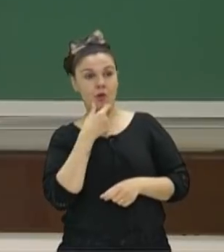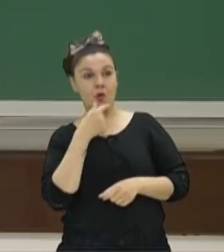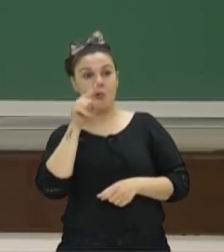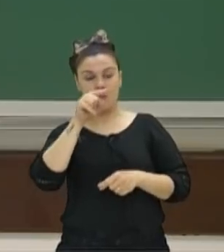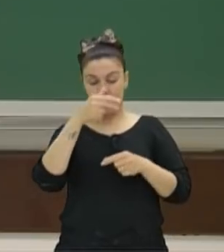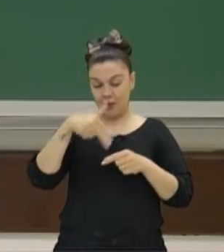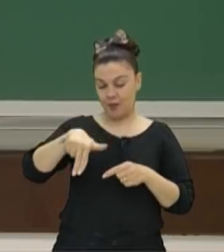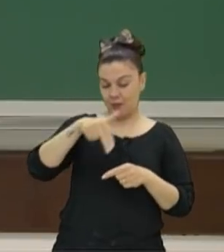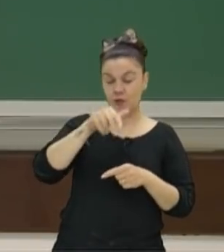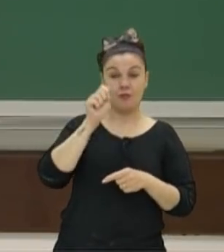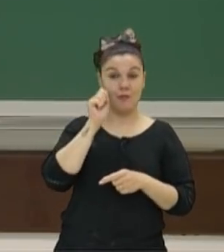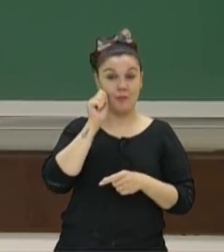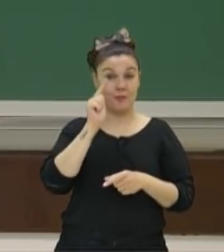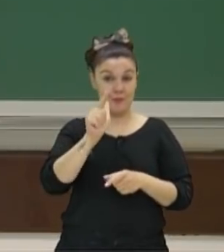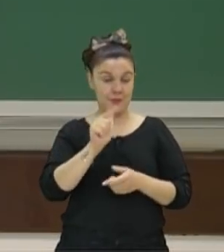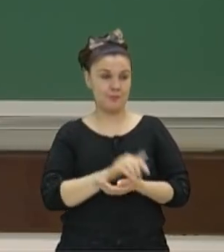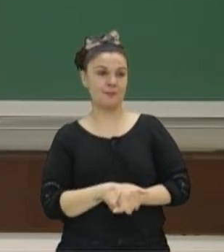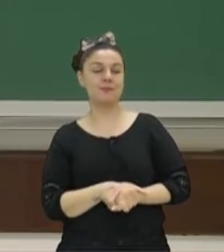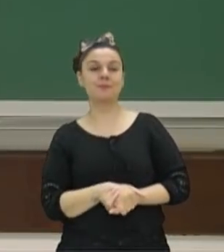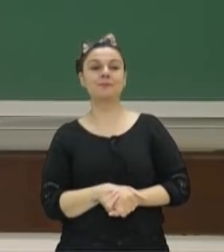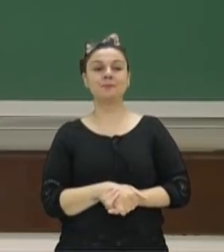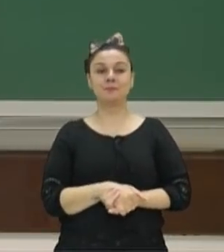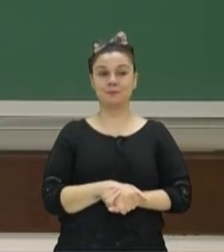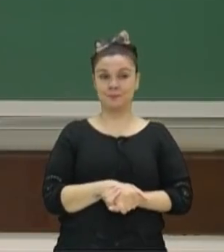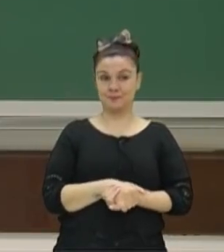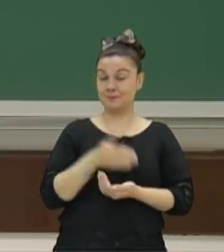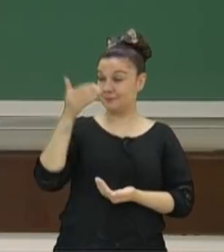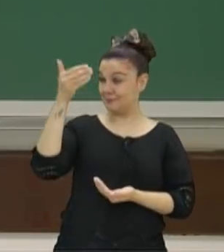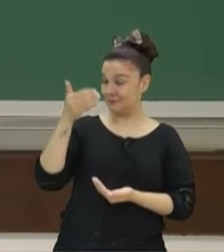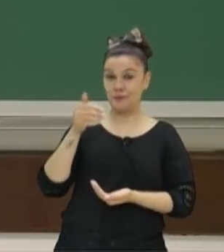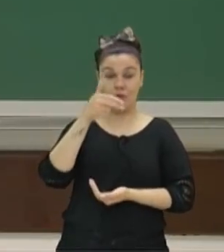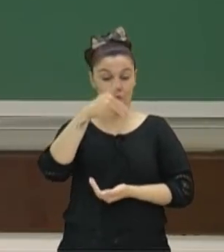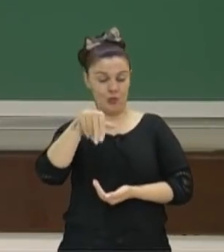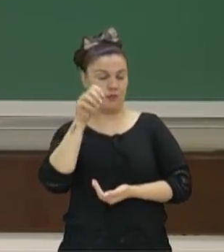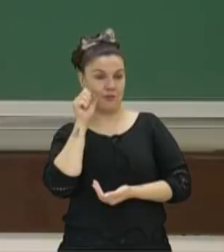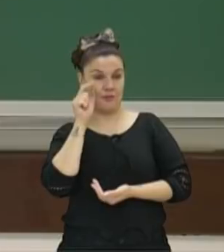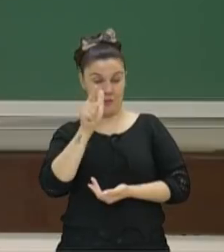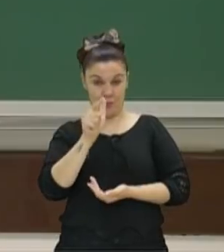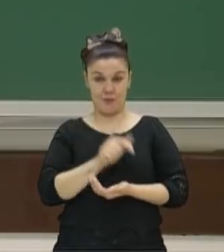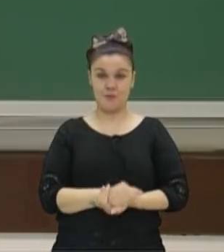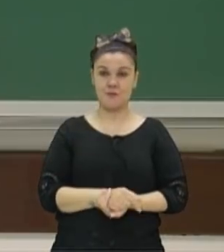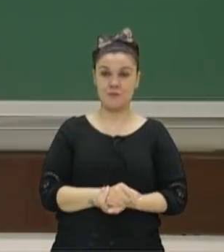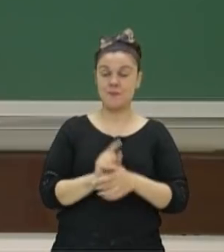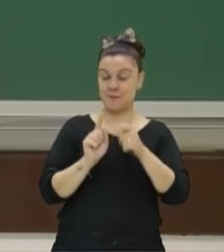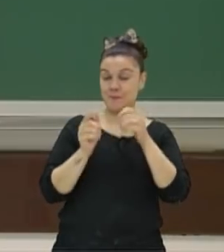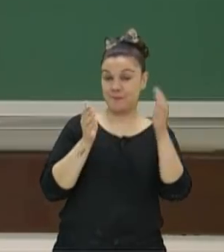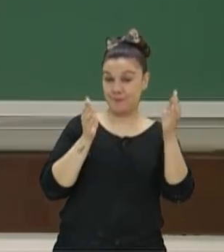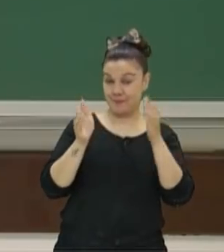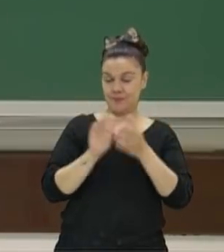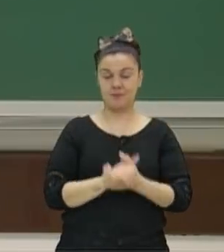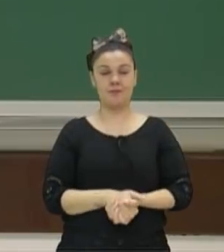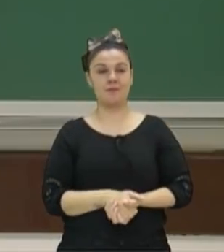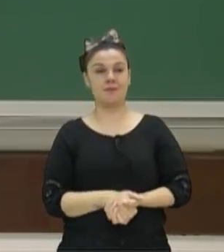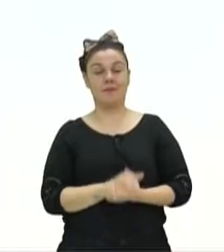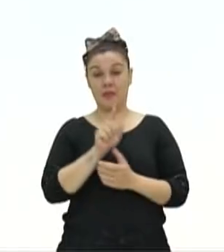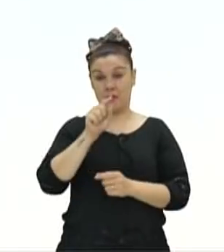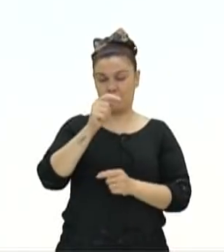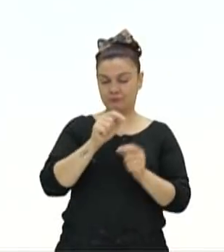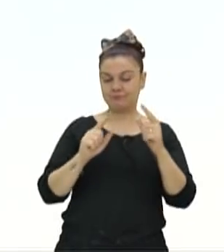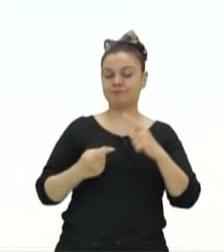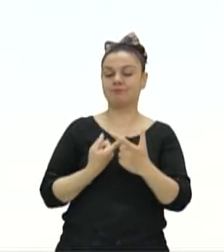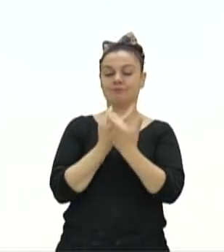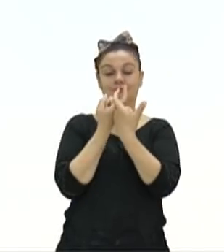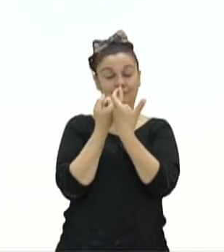então essa data, esse mês aqui que é novembro, tá? Novembro Azul é chamada essa campanha, esse símbolozinho aqui,